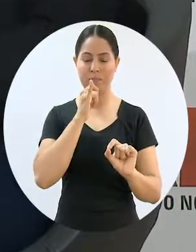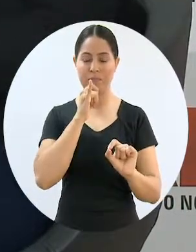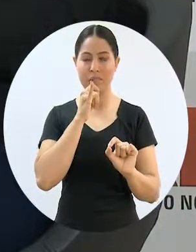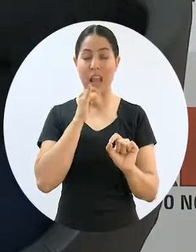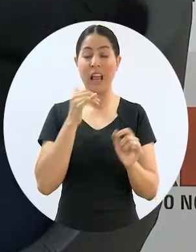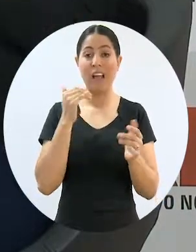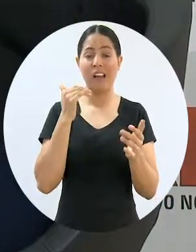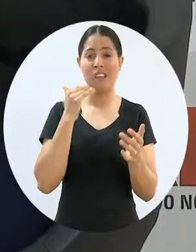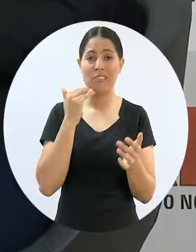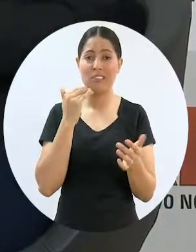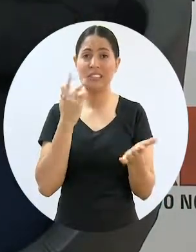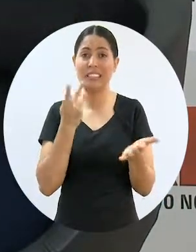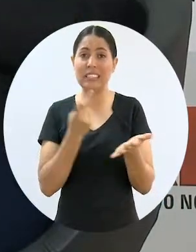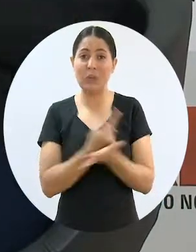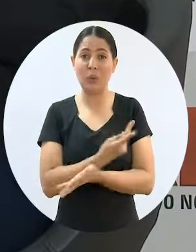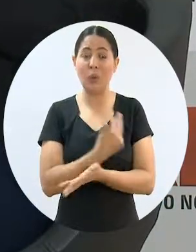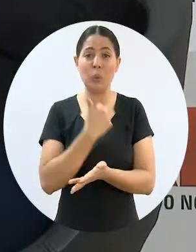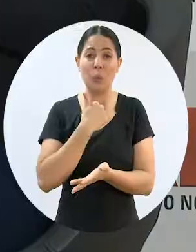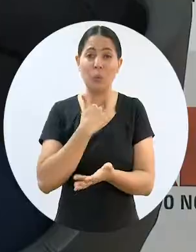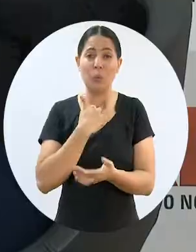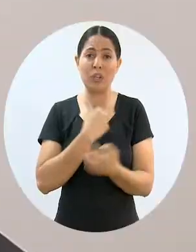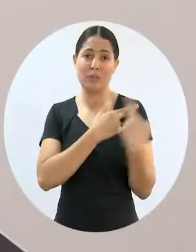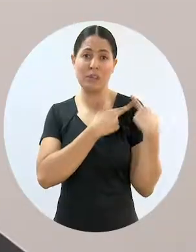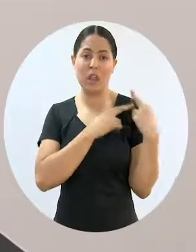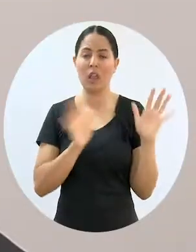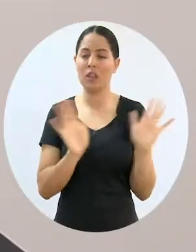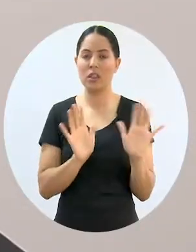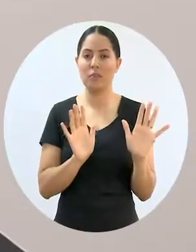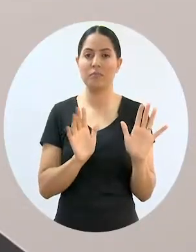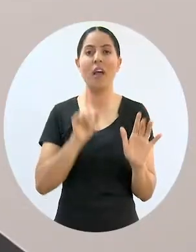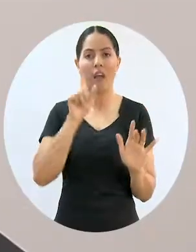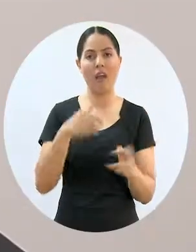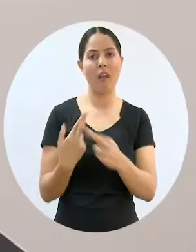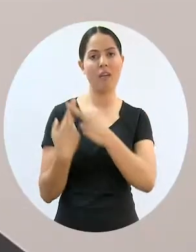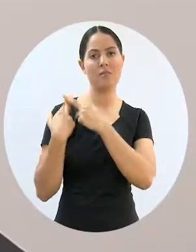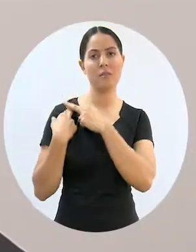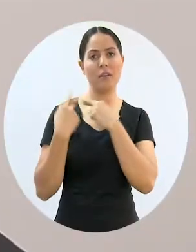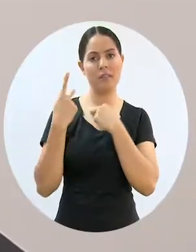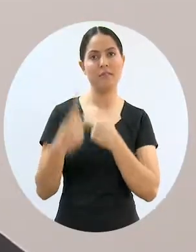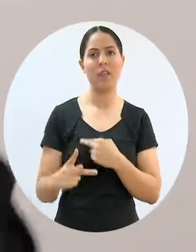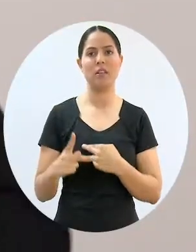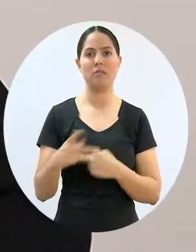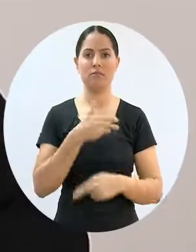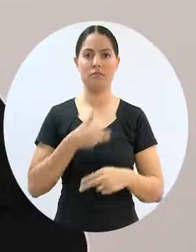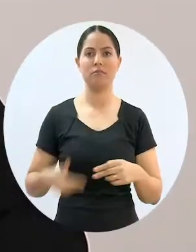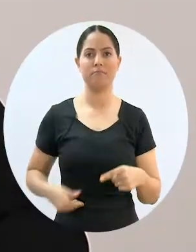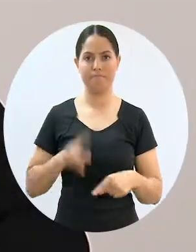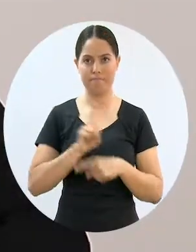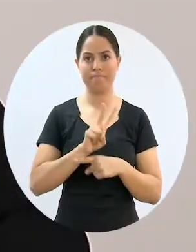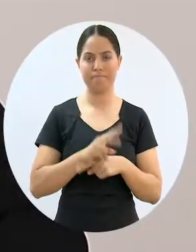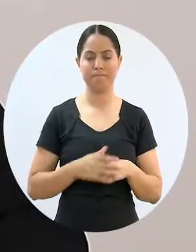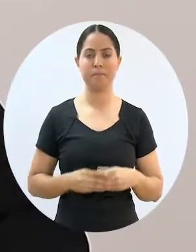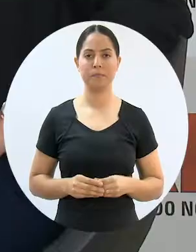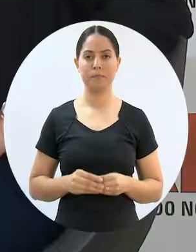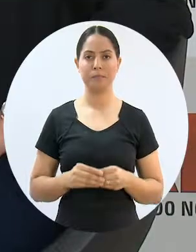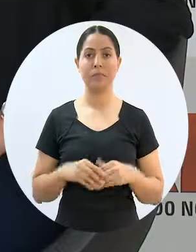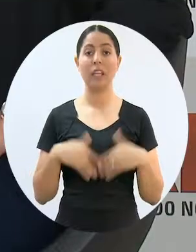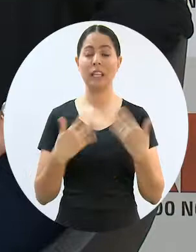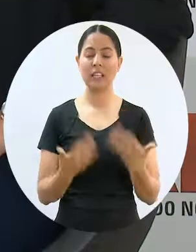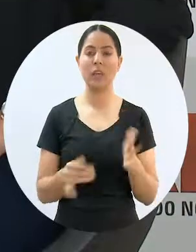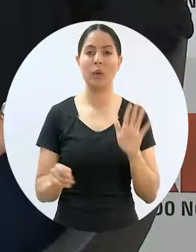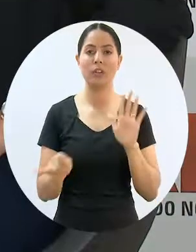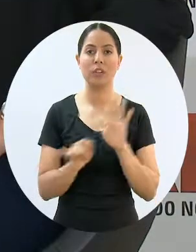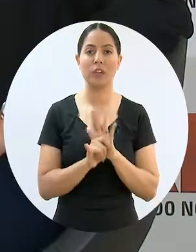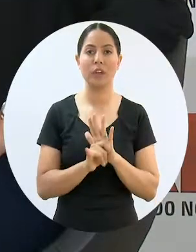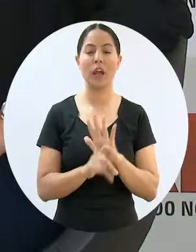que falhou e que, nesse caso, não existe a responsabilidade, porque a responsabilidade ela é objetiva.